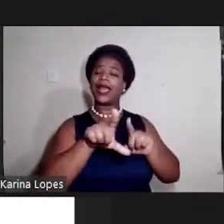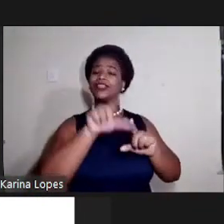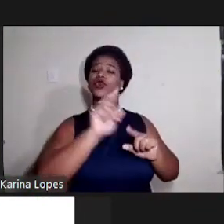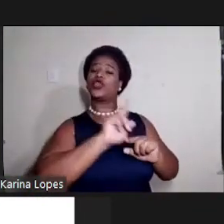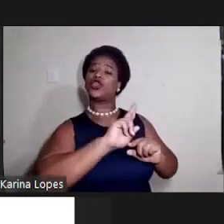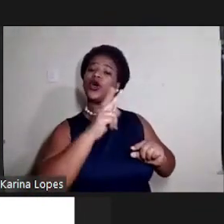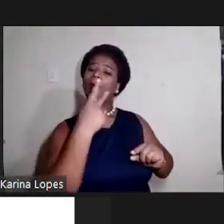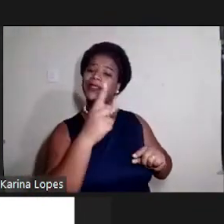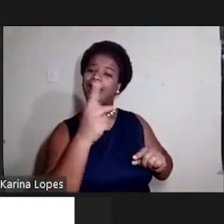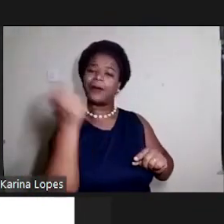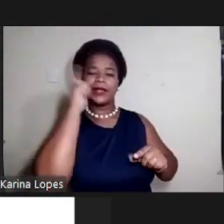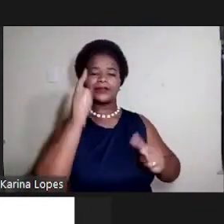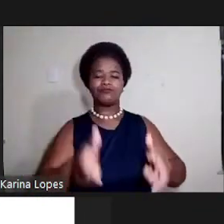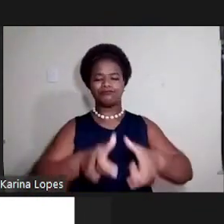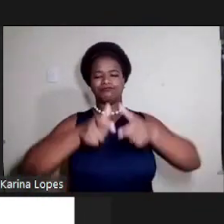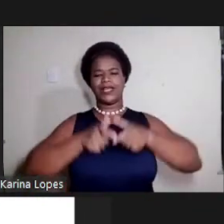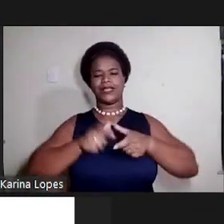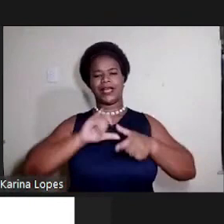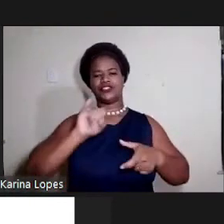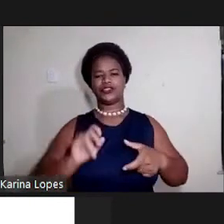JK.